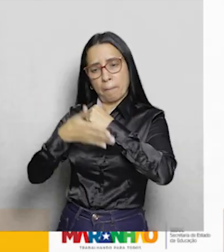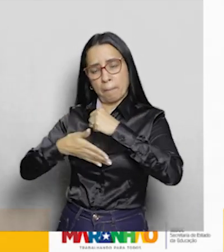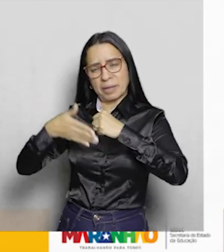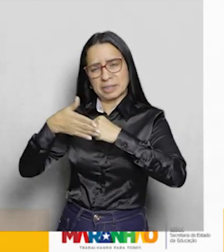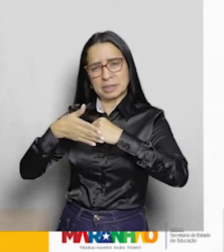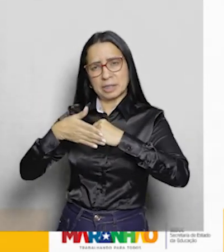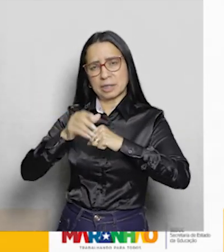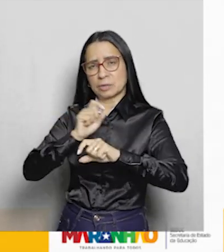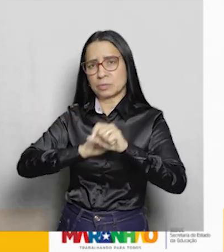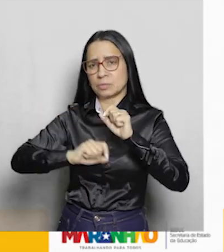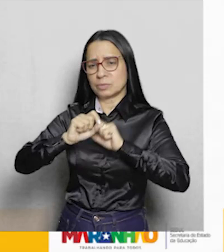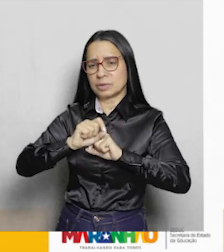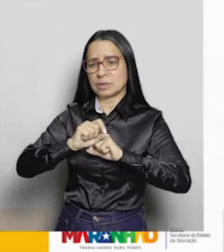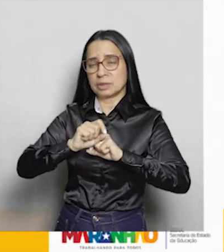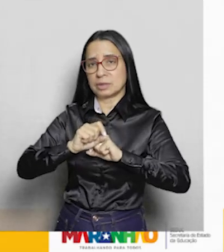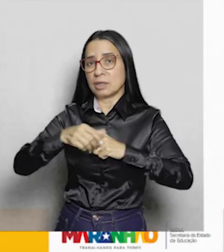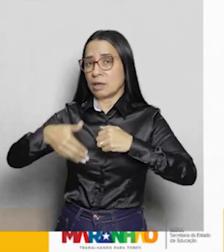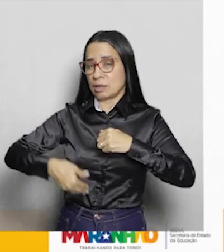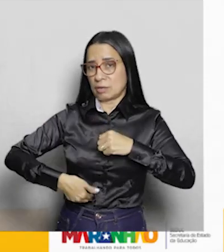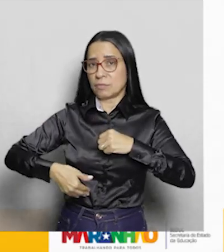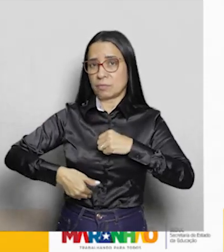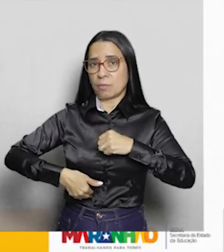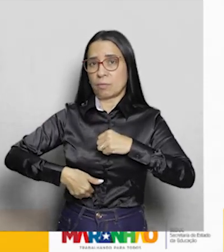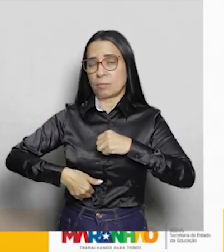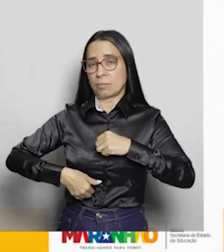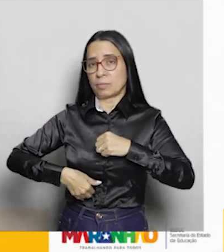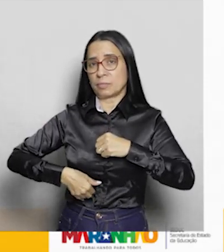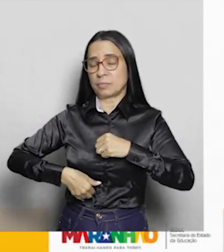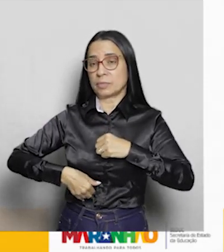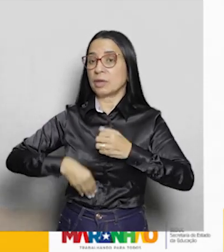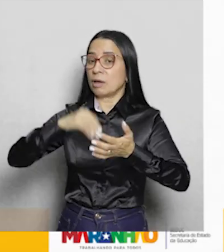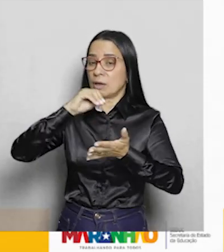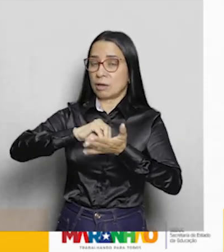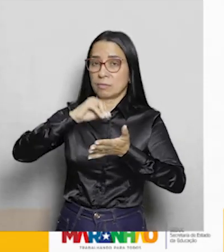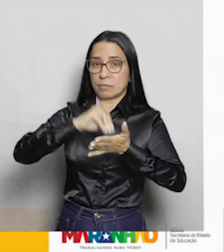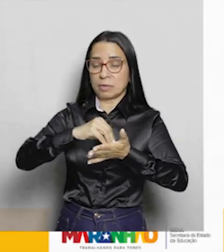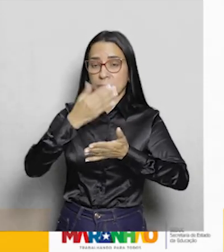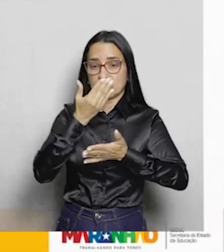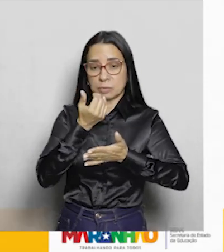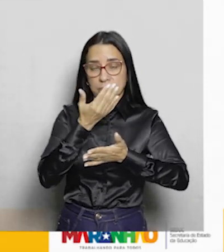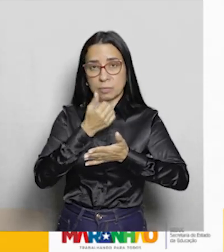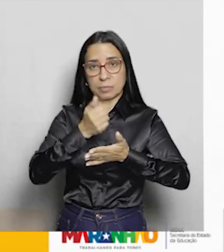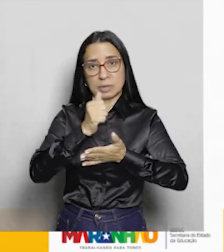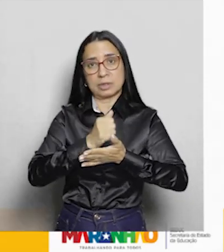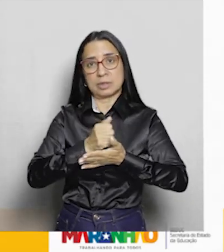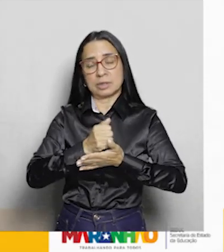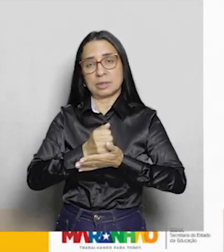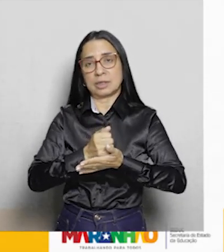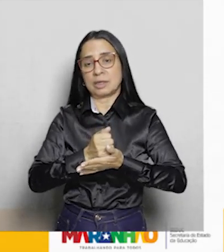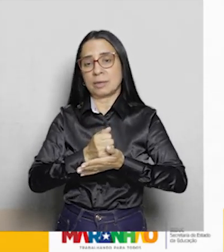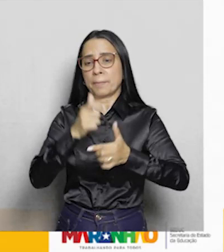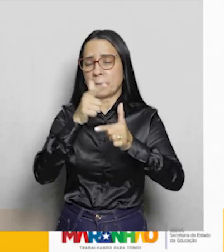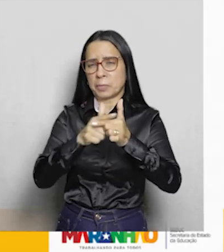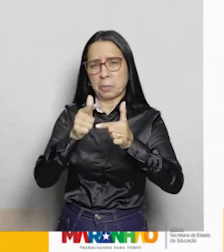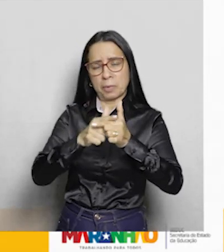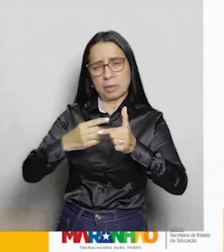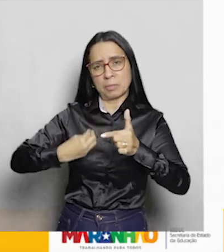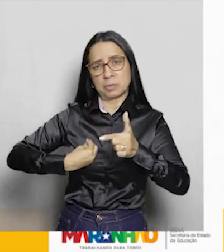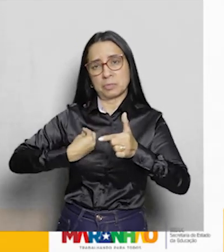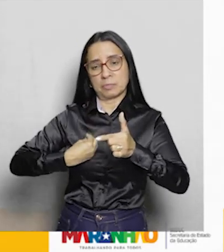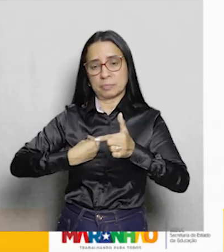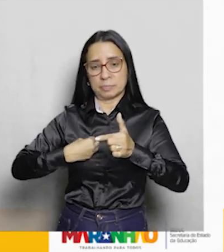à desnutrição, a precárias condições de vida. Nos termos apresentados no